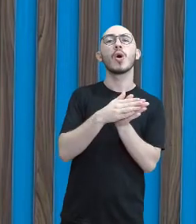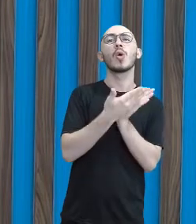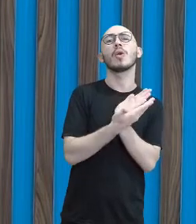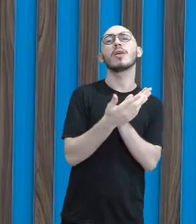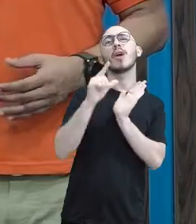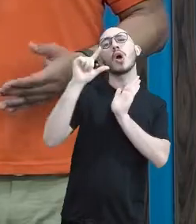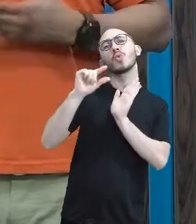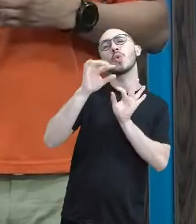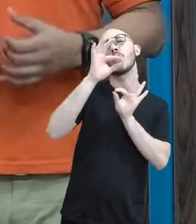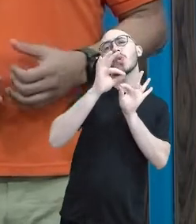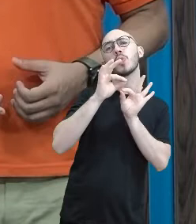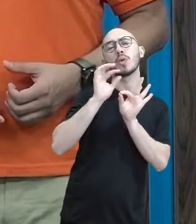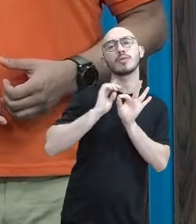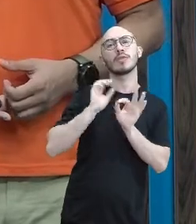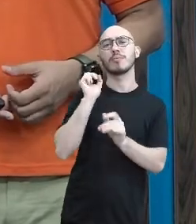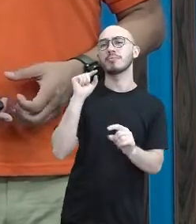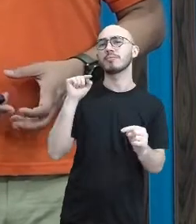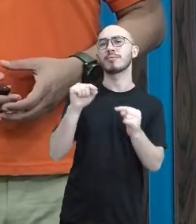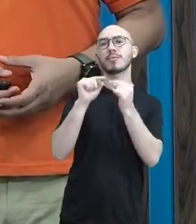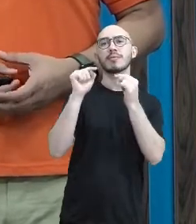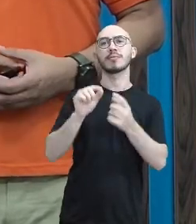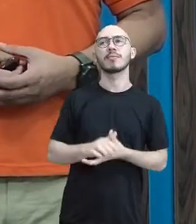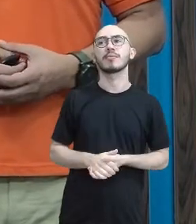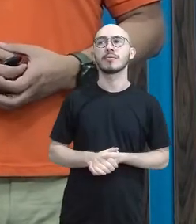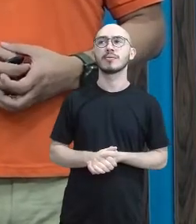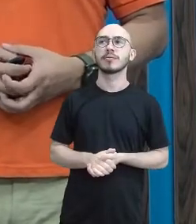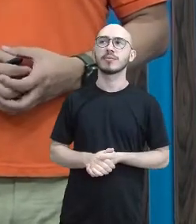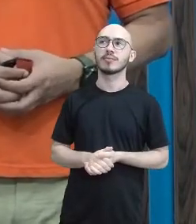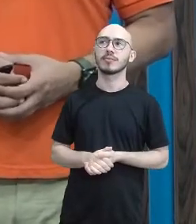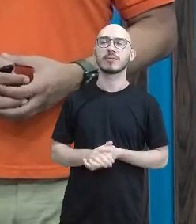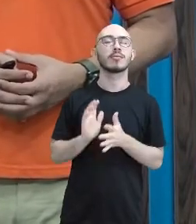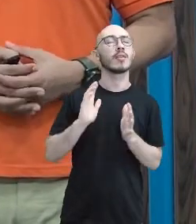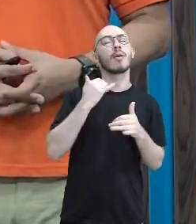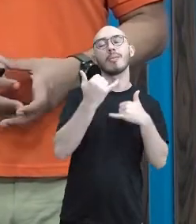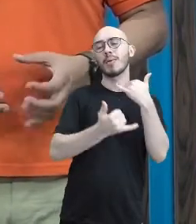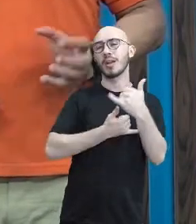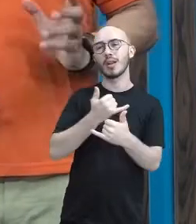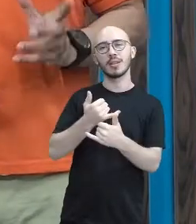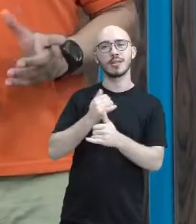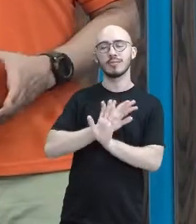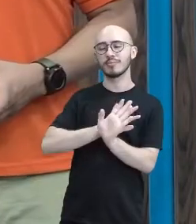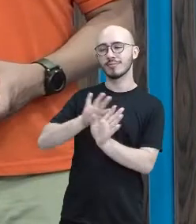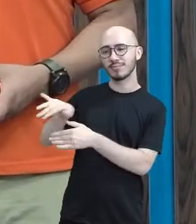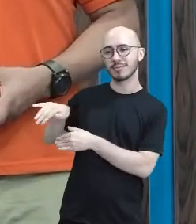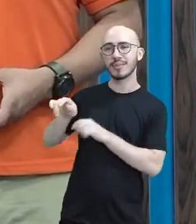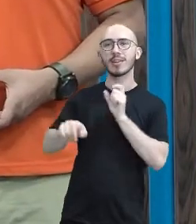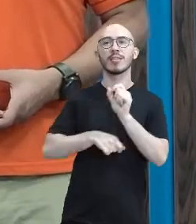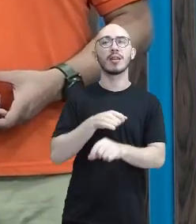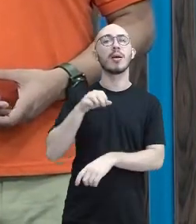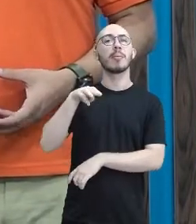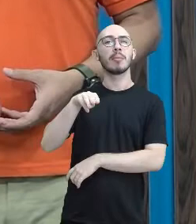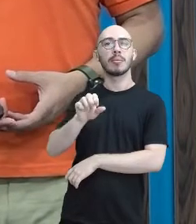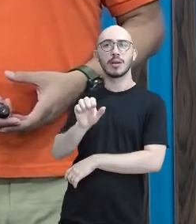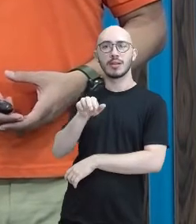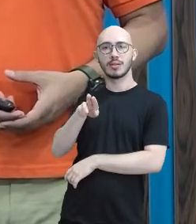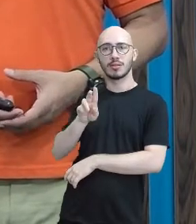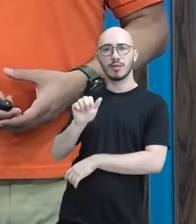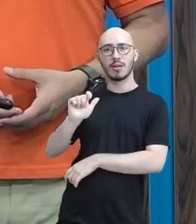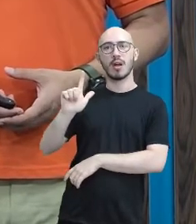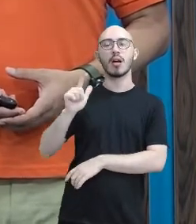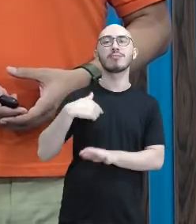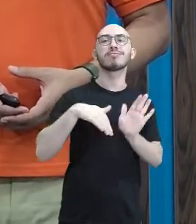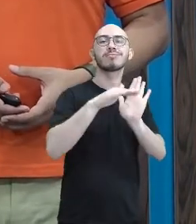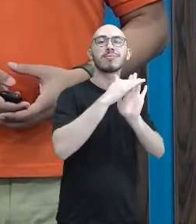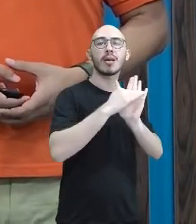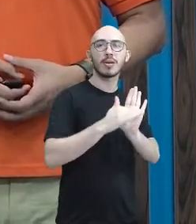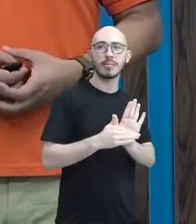muito arrudeio não, é papum, certo? Vamos lá, brincadeiras à parte. Temos aí, ó, manual. Manual em inglês, tá?